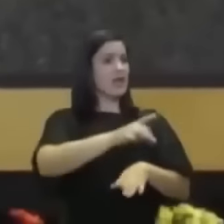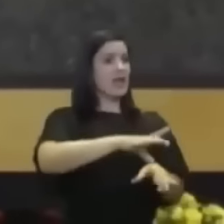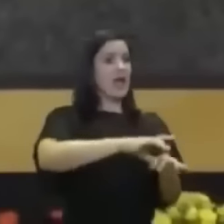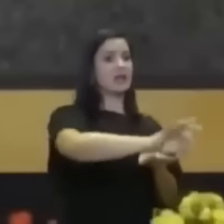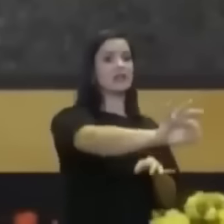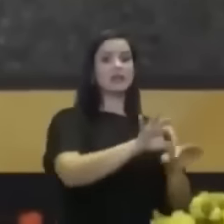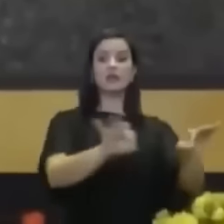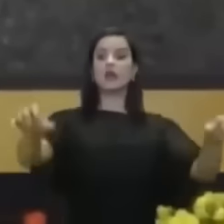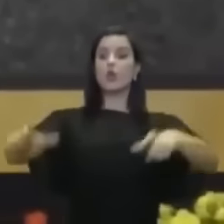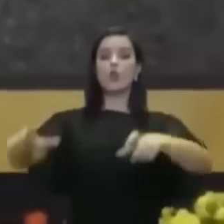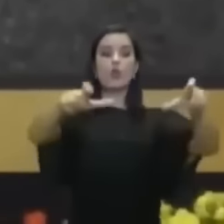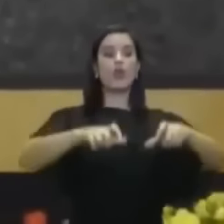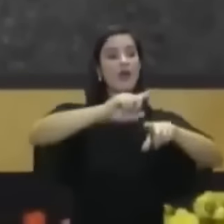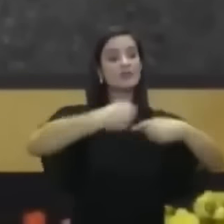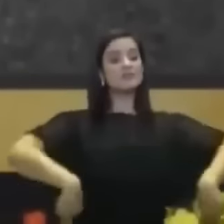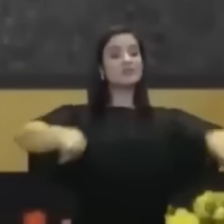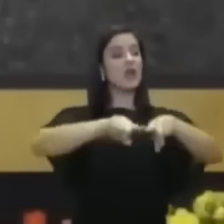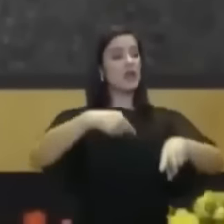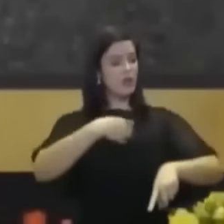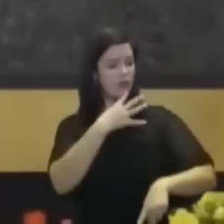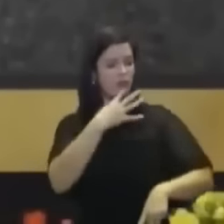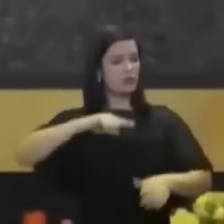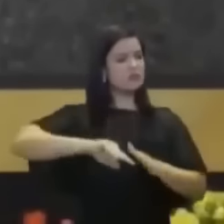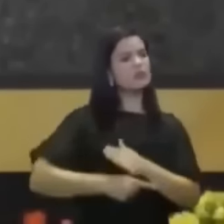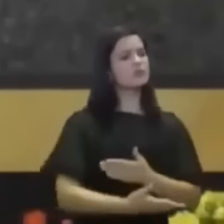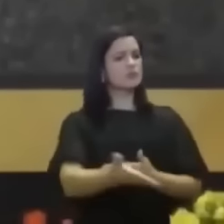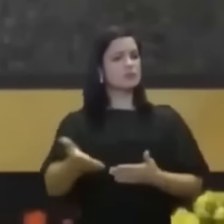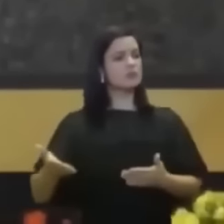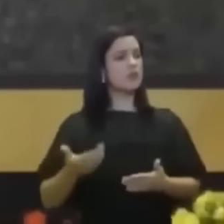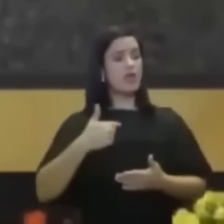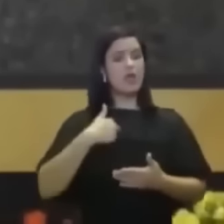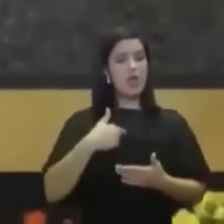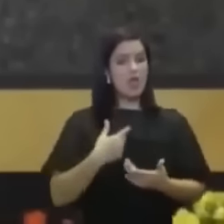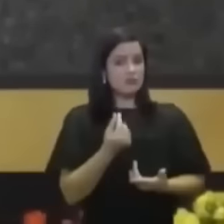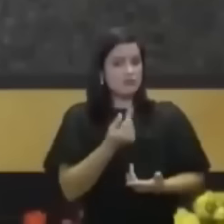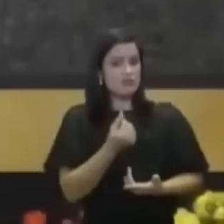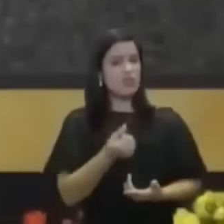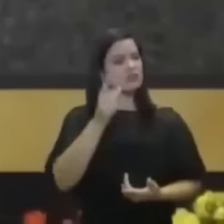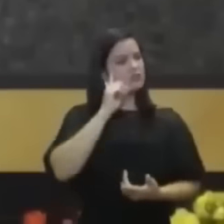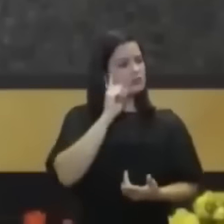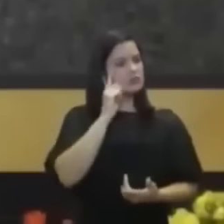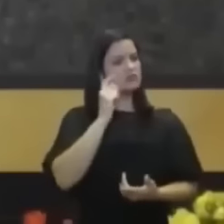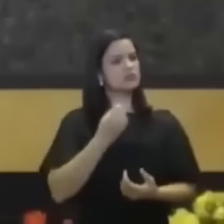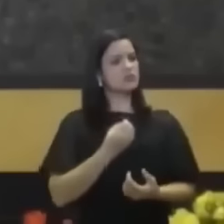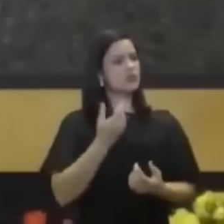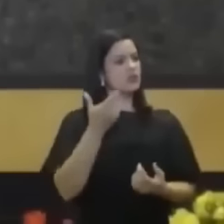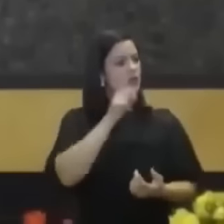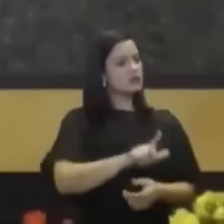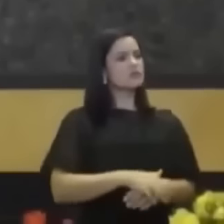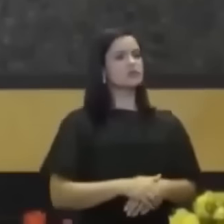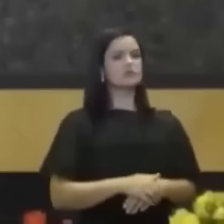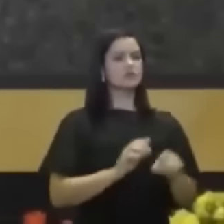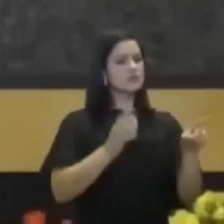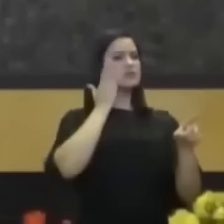metro deste lago, aqui é o meu território, aqui é onde eu ganho o meu pão diário, e o senhor bem sabe